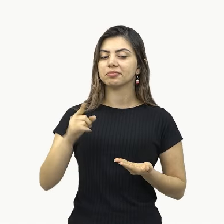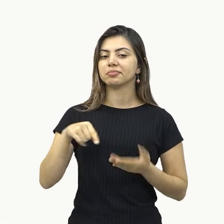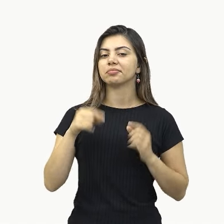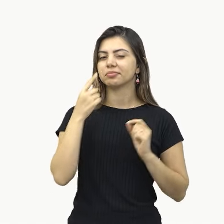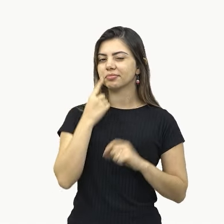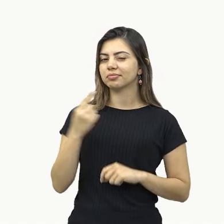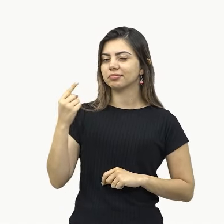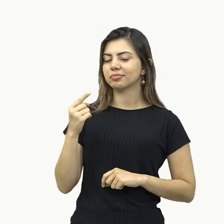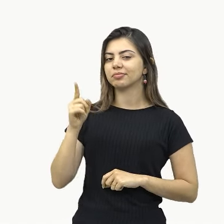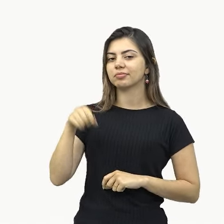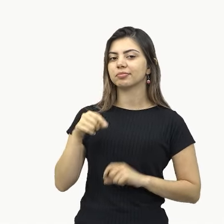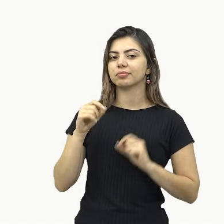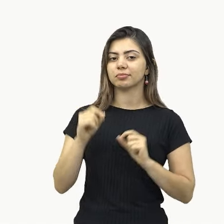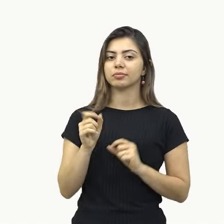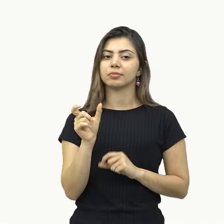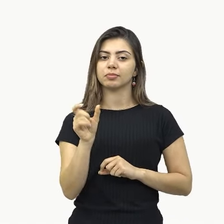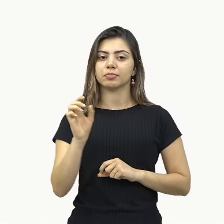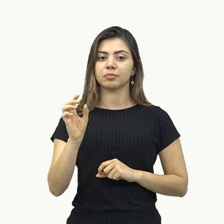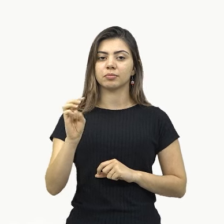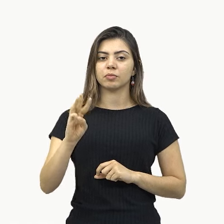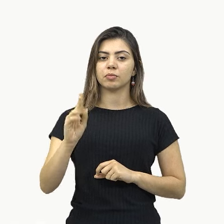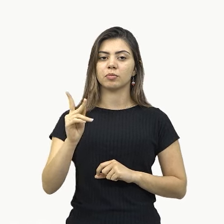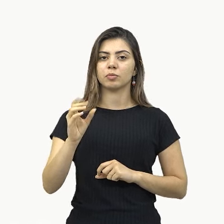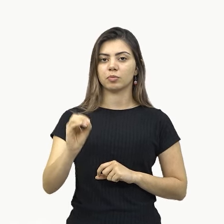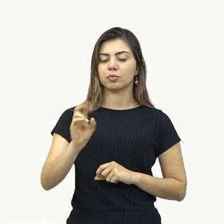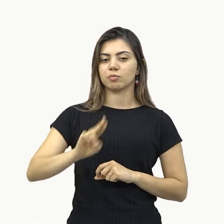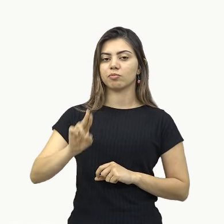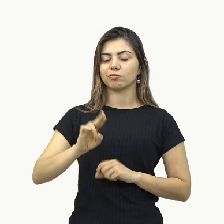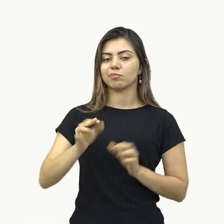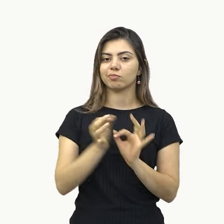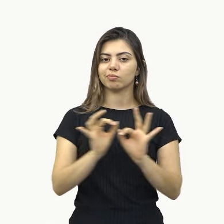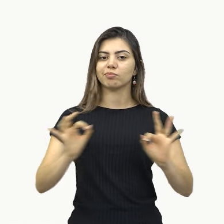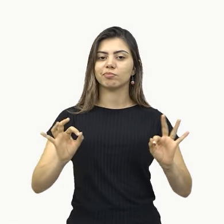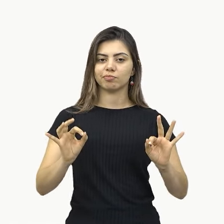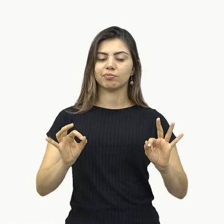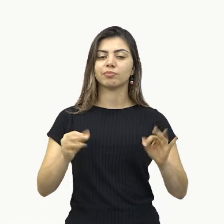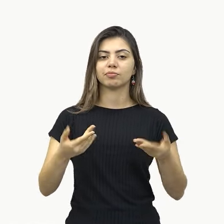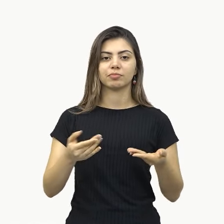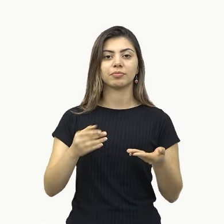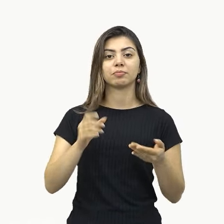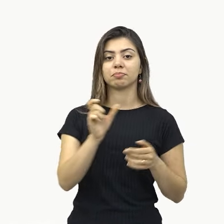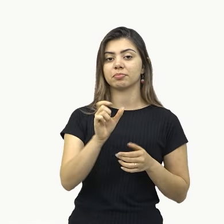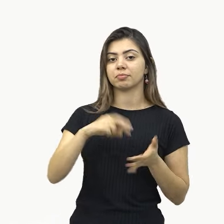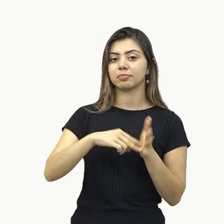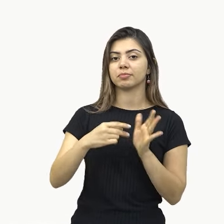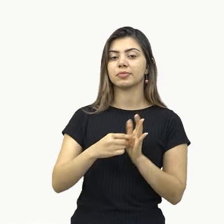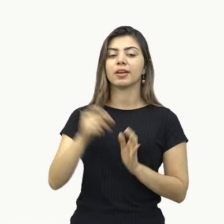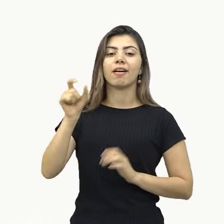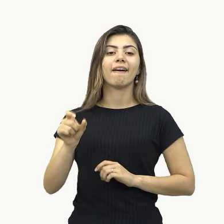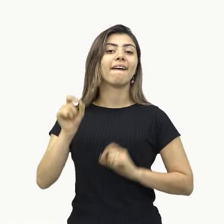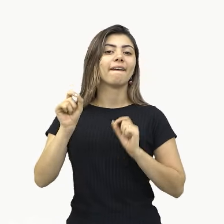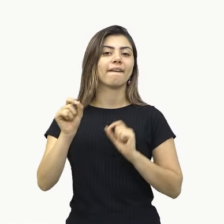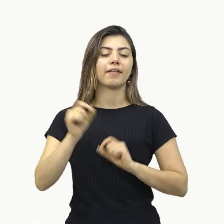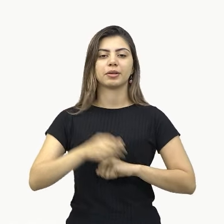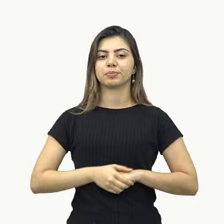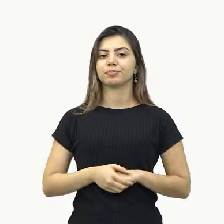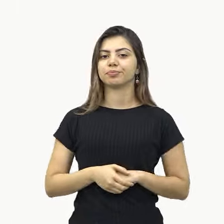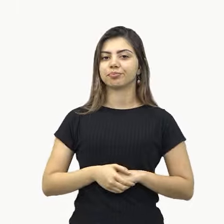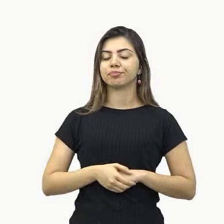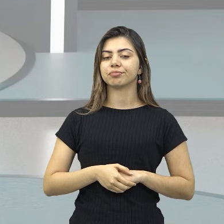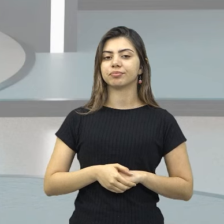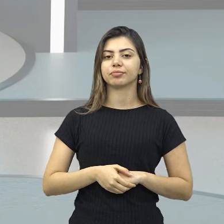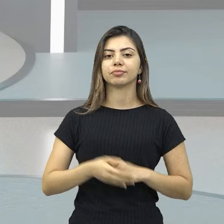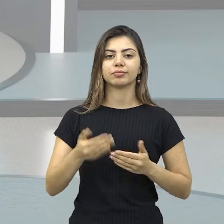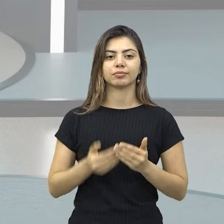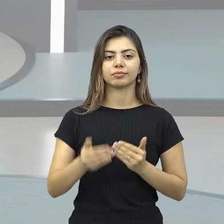viu foi a WH word who, que significa quem. Continuando um pouquinho mais